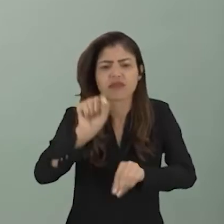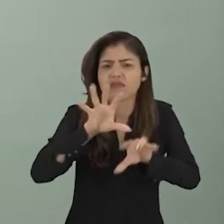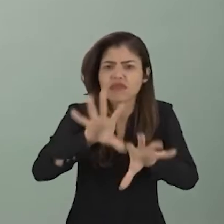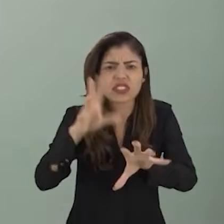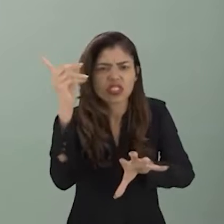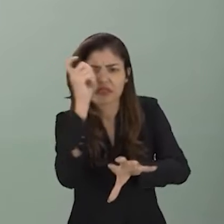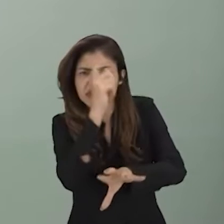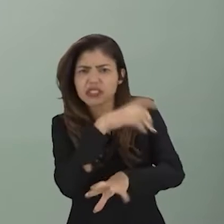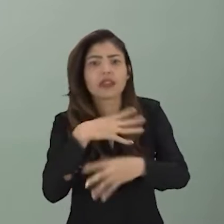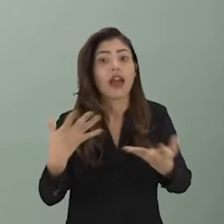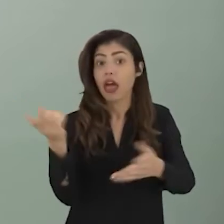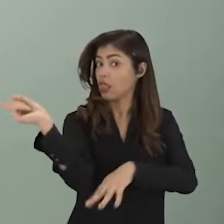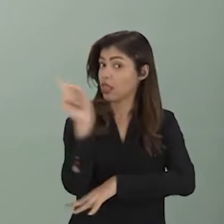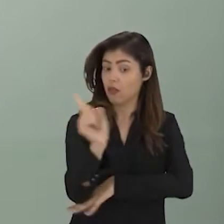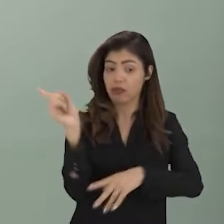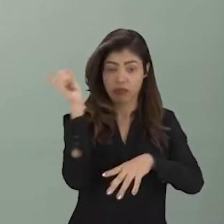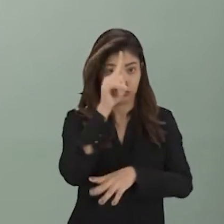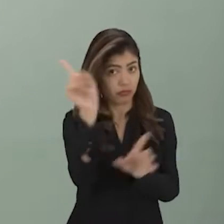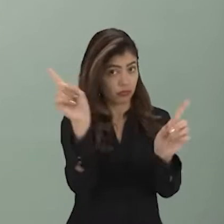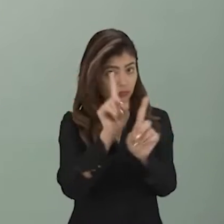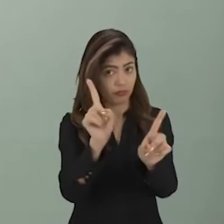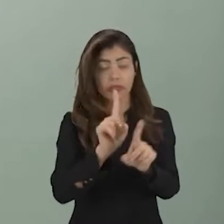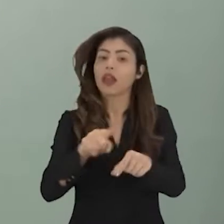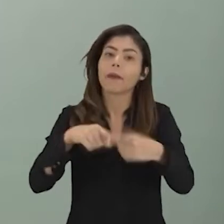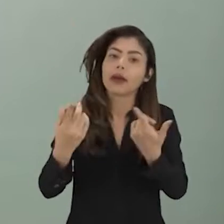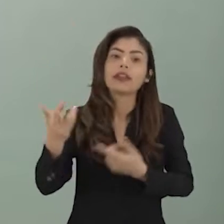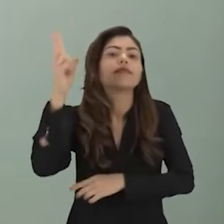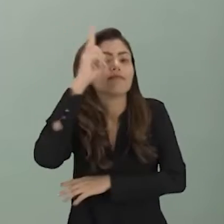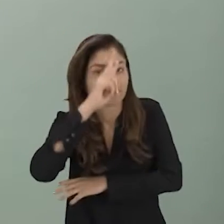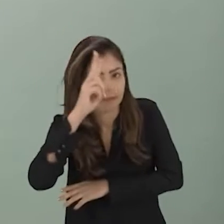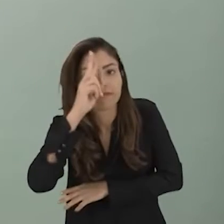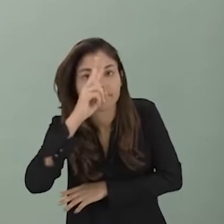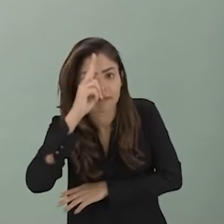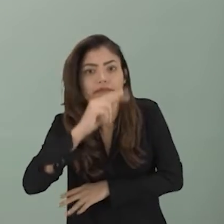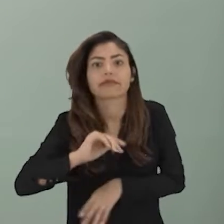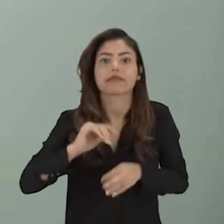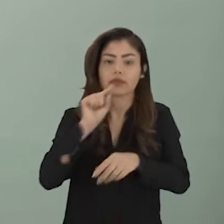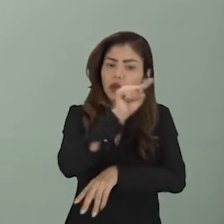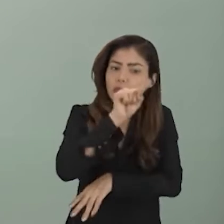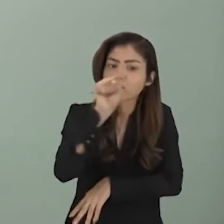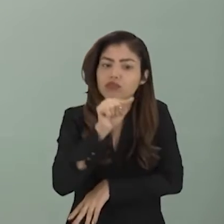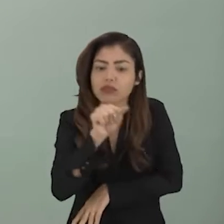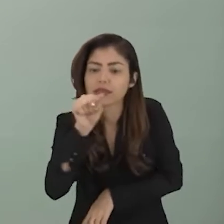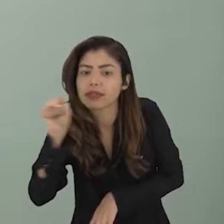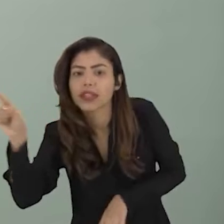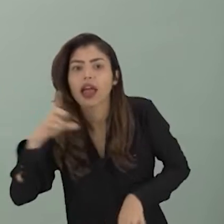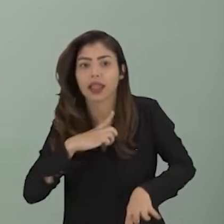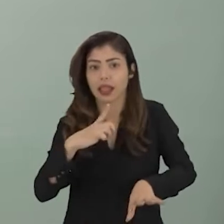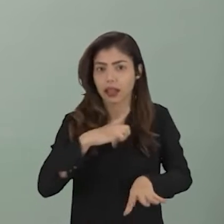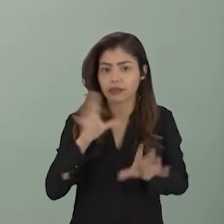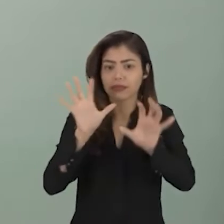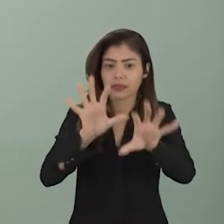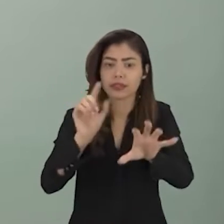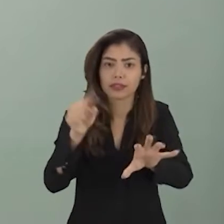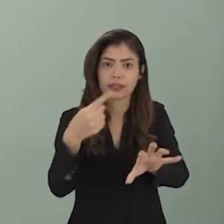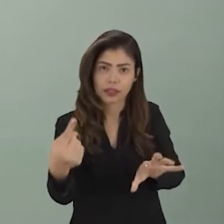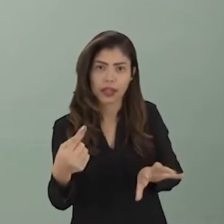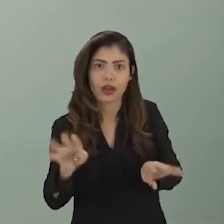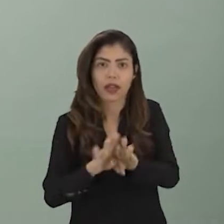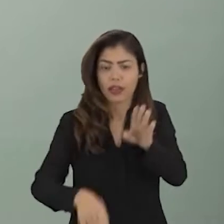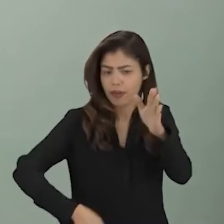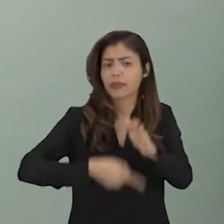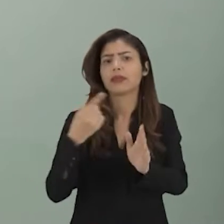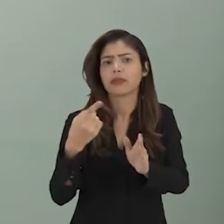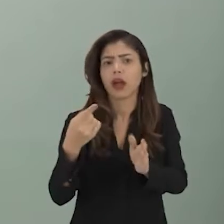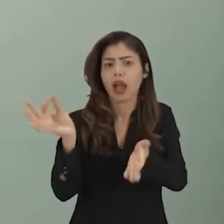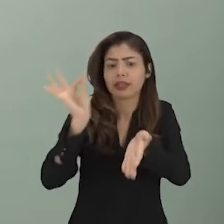Isso é tão difícil? Não é difícil. E a gente tem que lembrar que a pontuação ela tem uma finalidade. O que veio